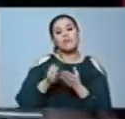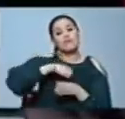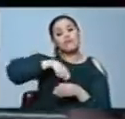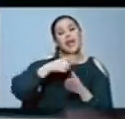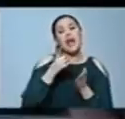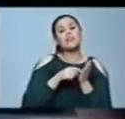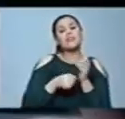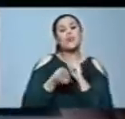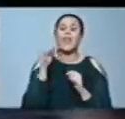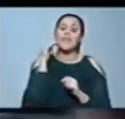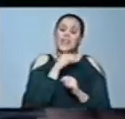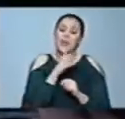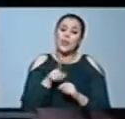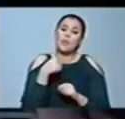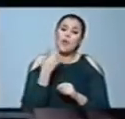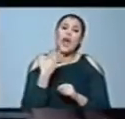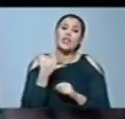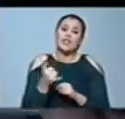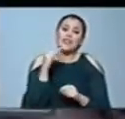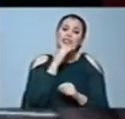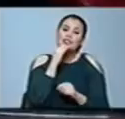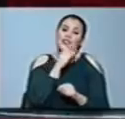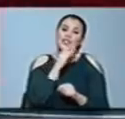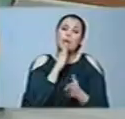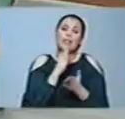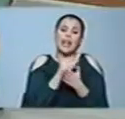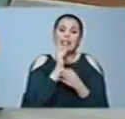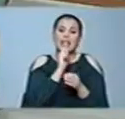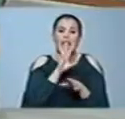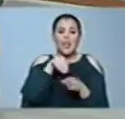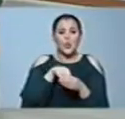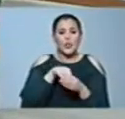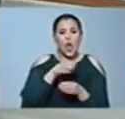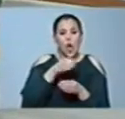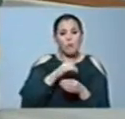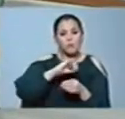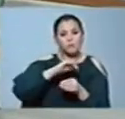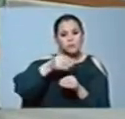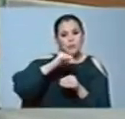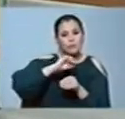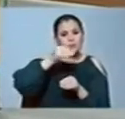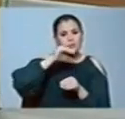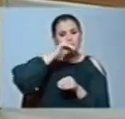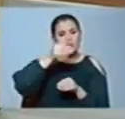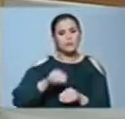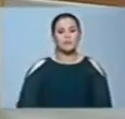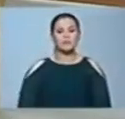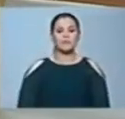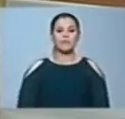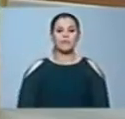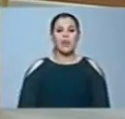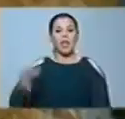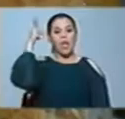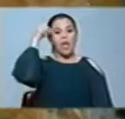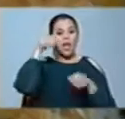e já está vamos tentar continuar a espalhar o caos cremoso